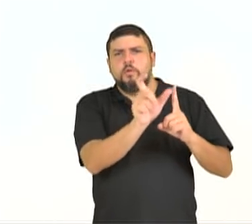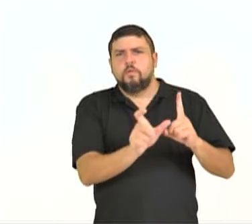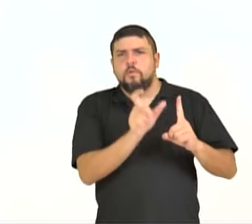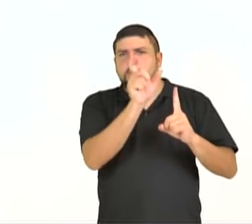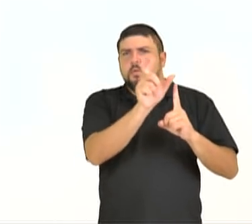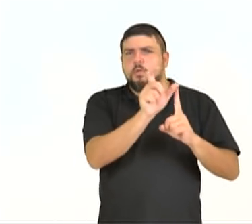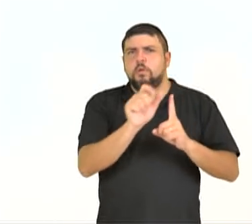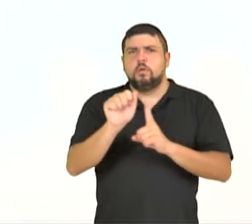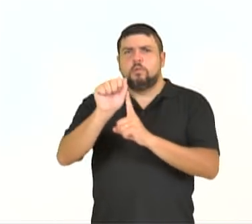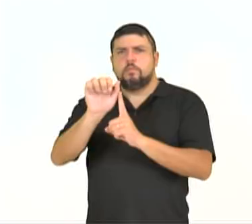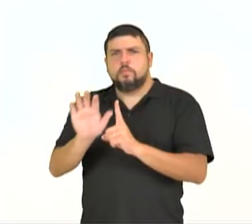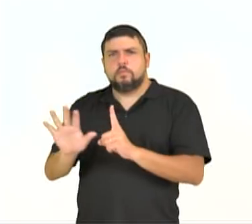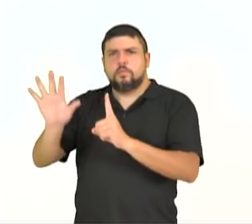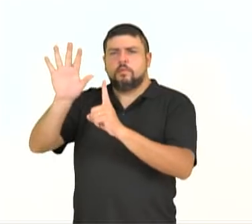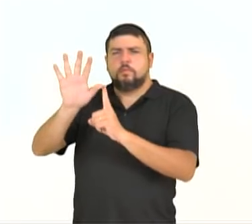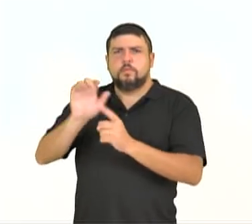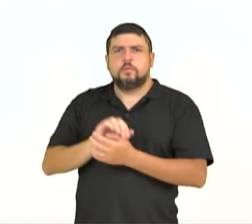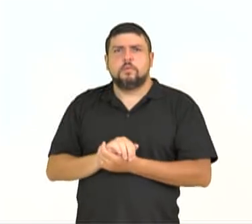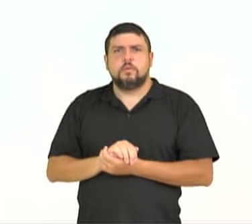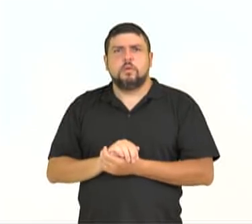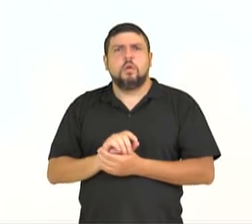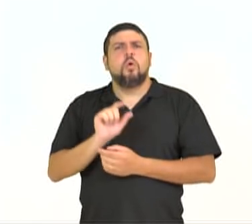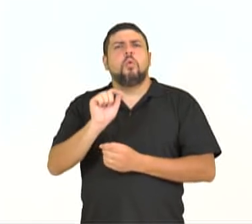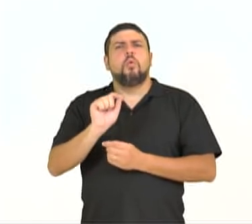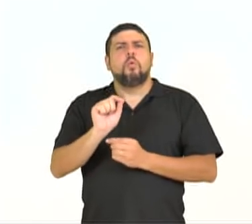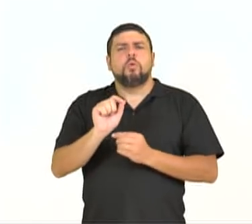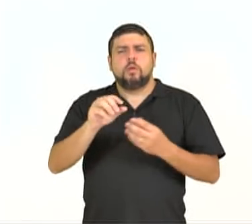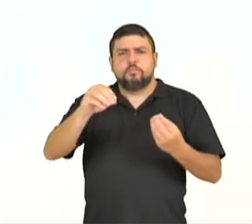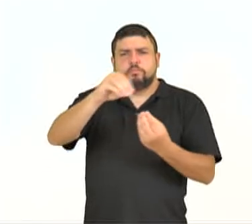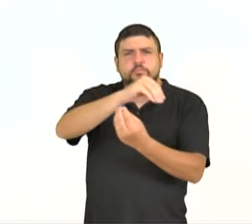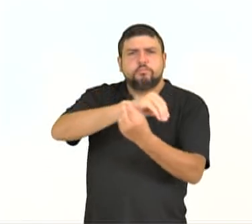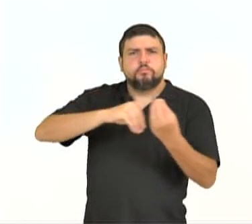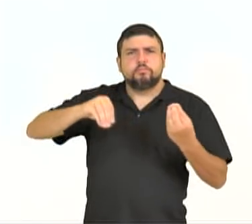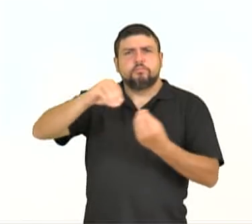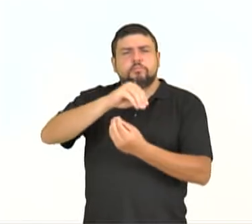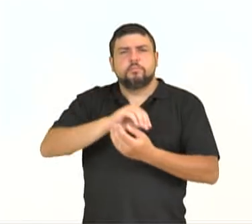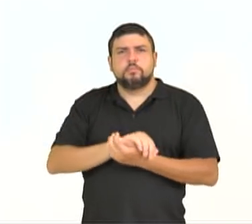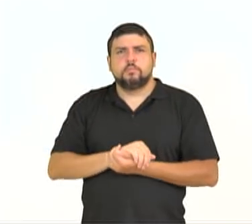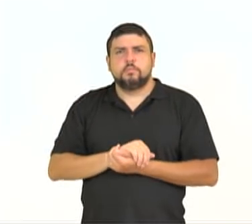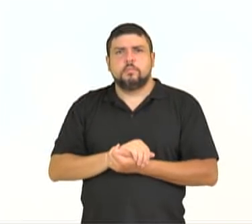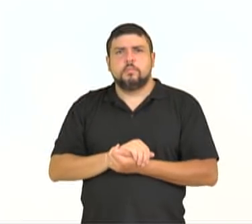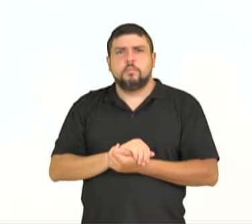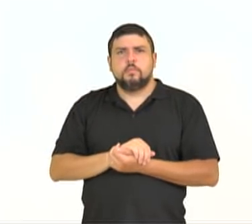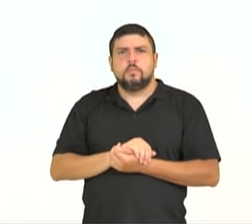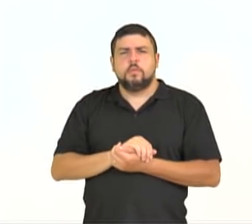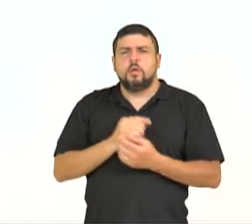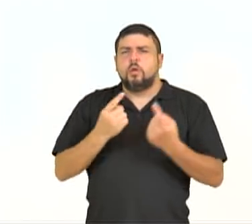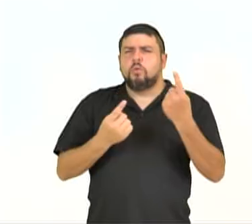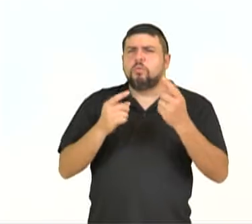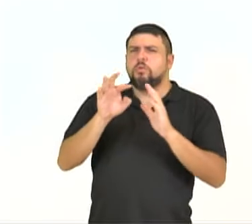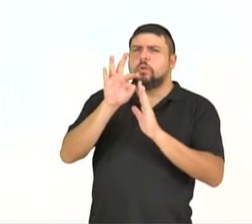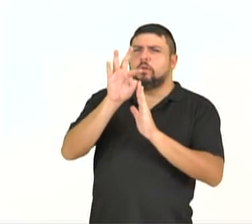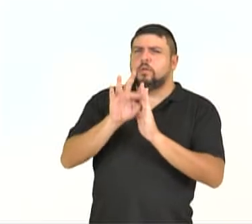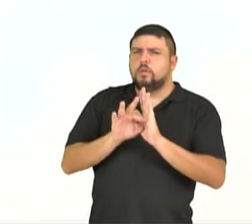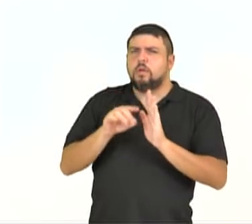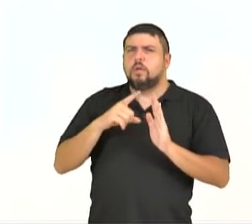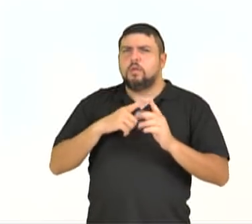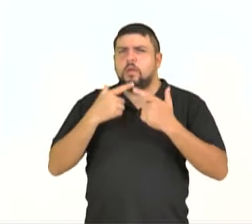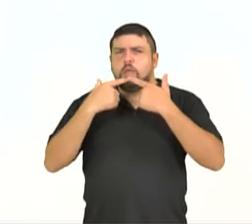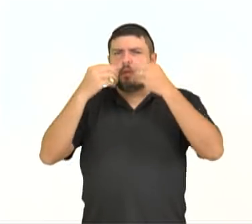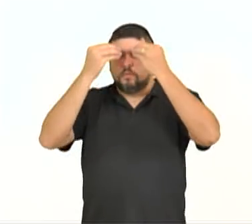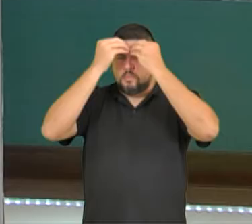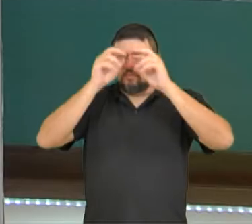linguagem não verbal? O que é linguagem mista? Cite textos que são formados por várias